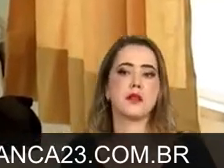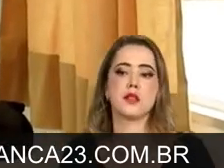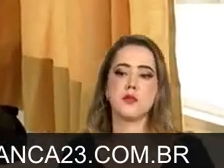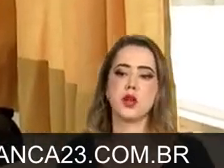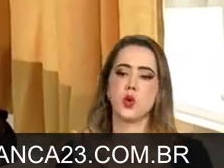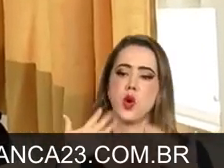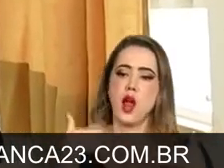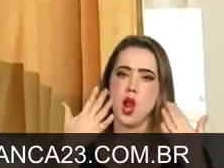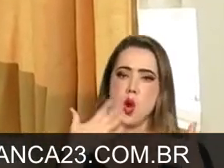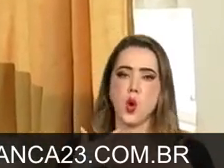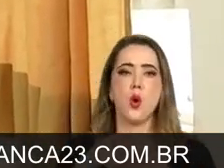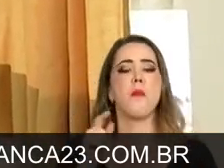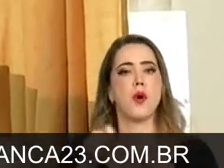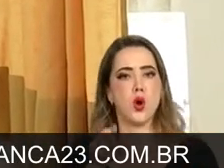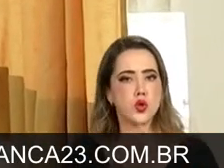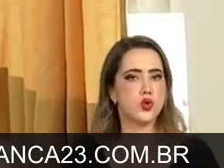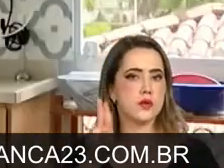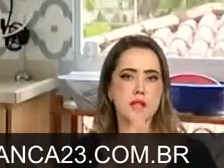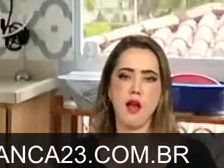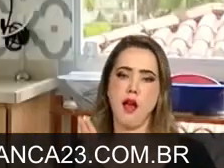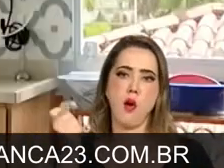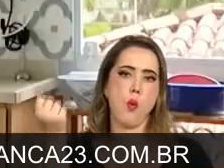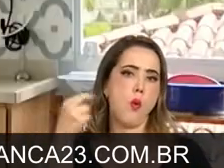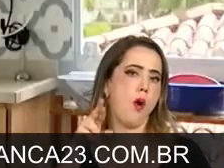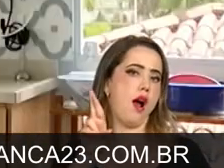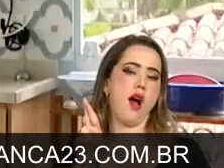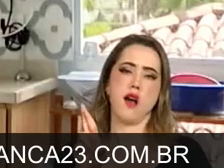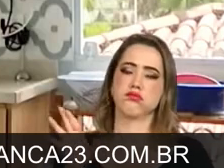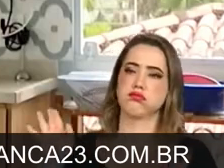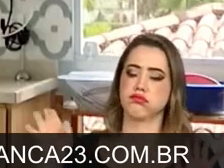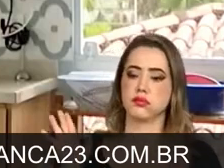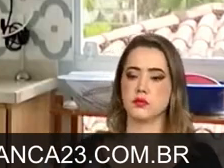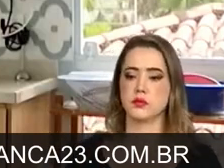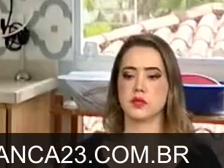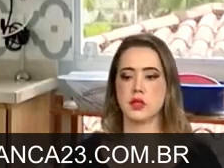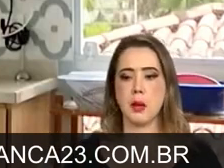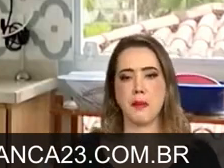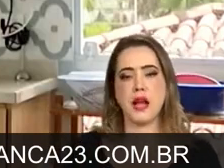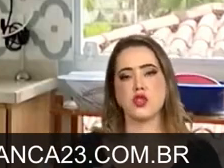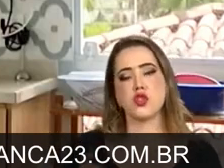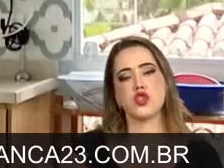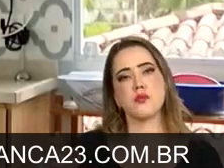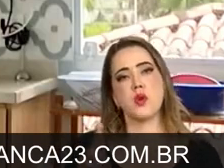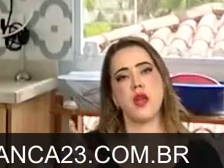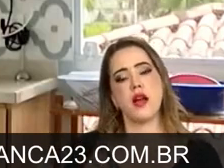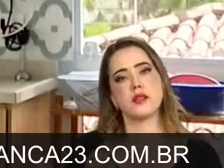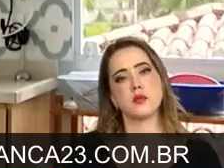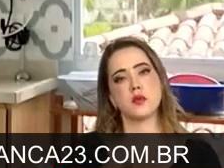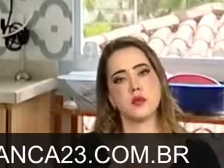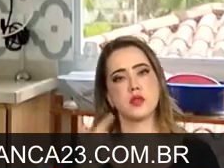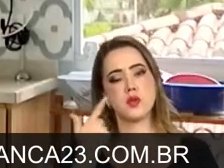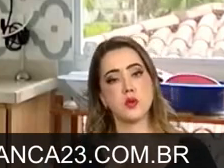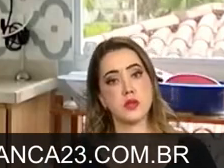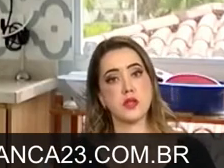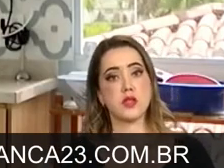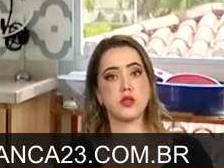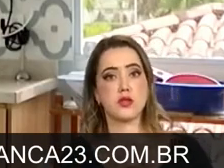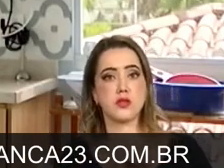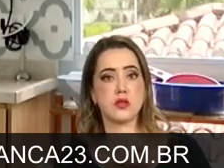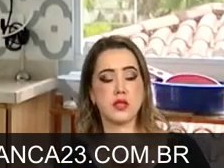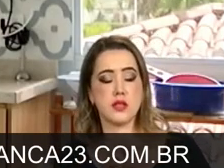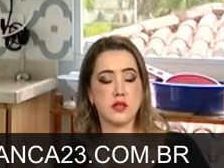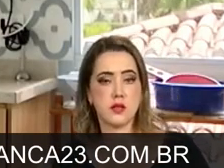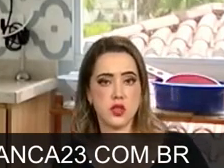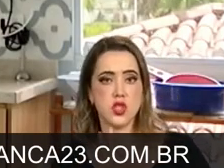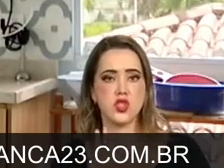alto verão, ar-condicionado sem culpa. A minha média aqui seria de R$ 1.000 por mês. E eu consegui reduzir para 250, já cheguei